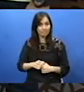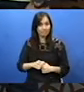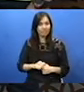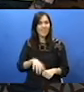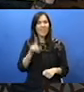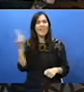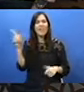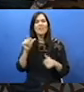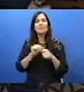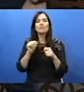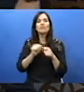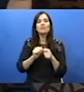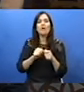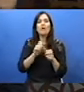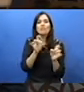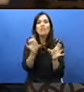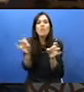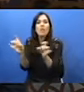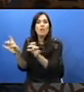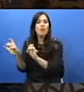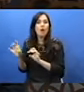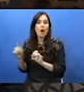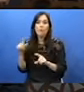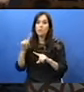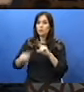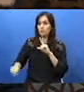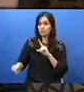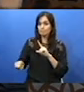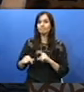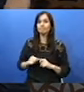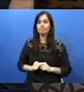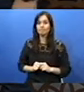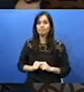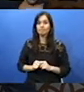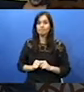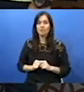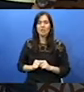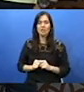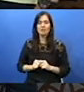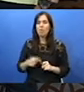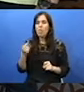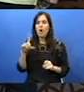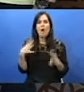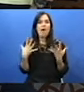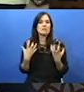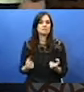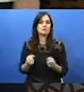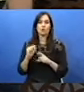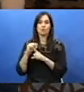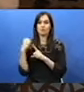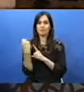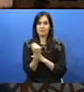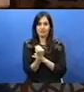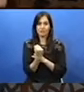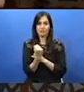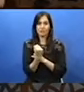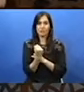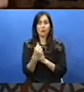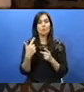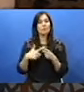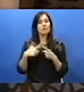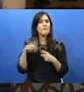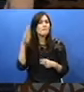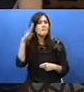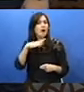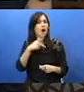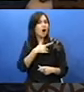e a comercialização são proibidas, ou seja, elas não são aceitas pela sociedade, exatamente pelo mal que